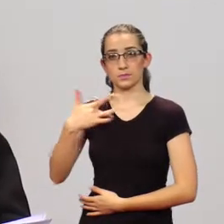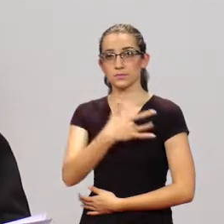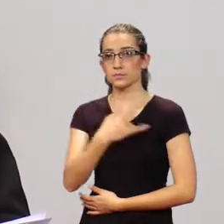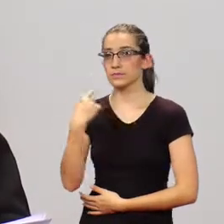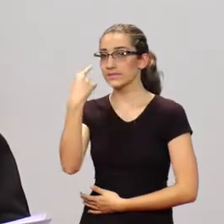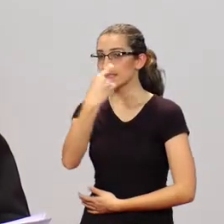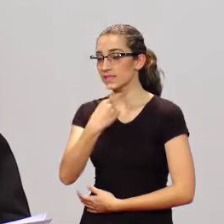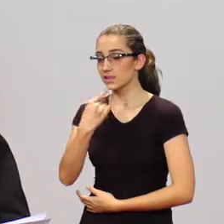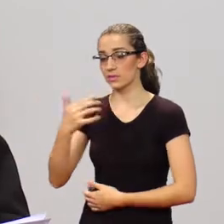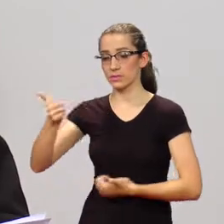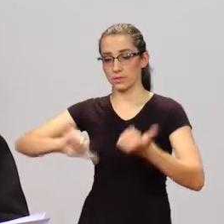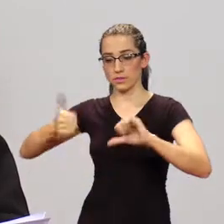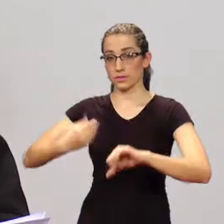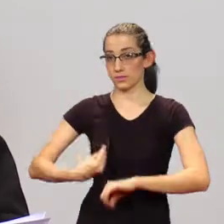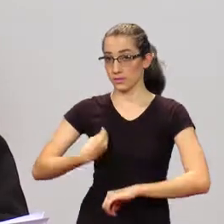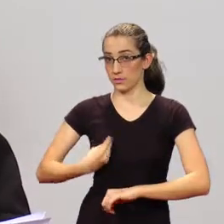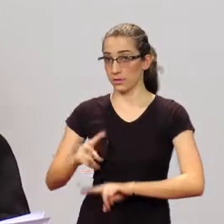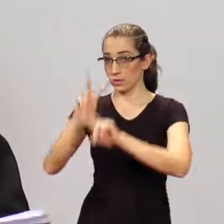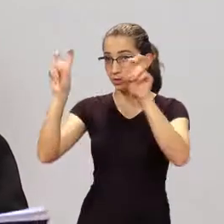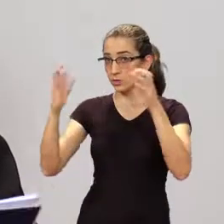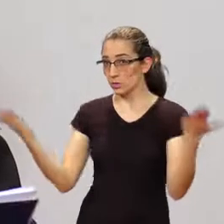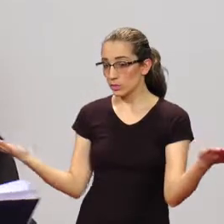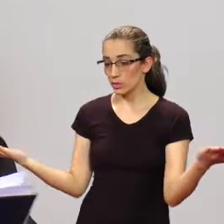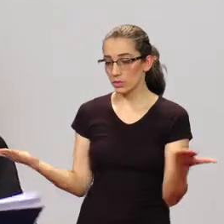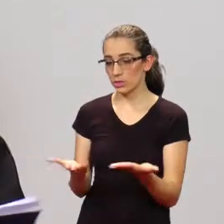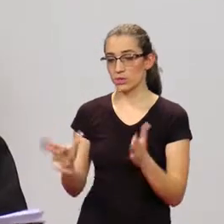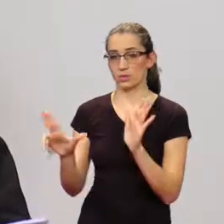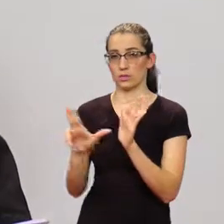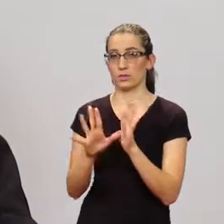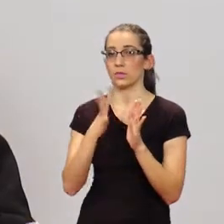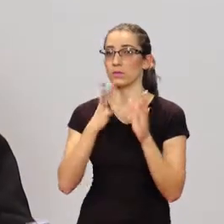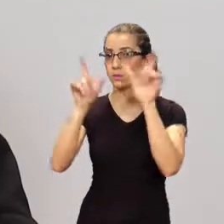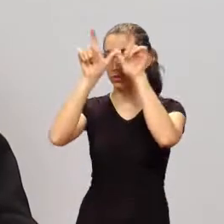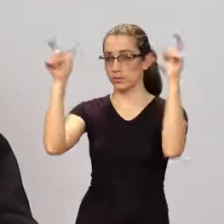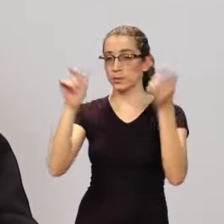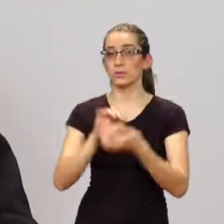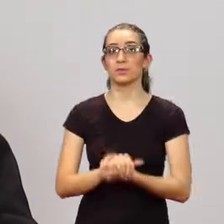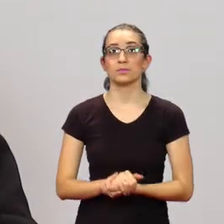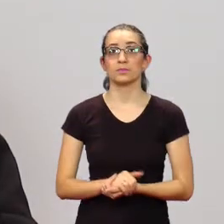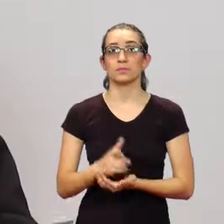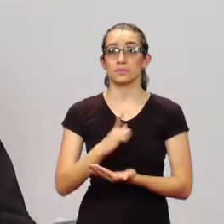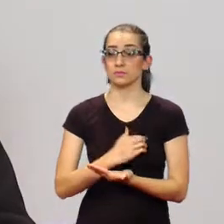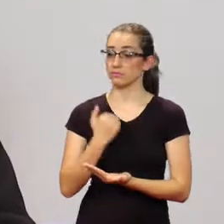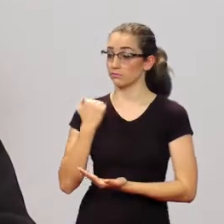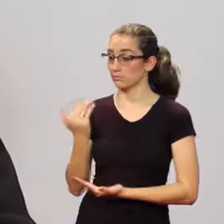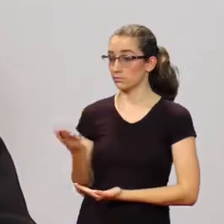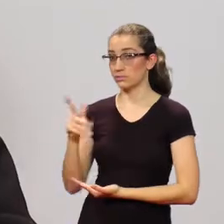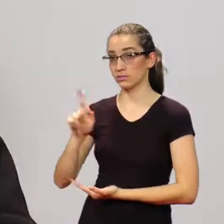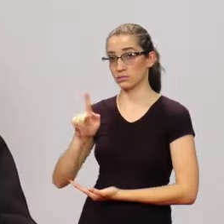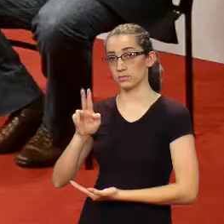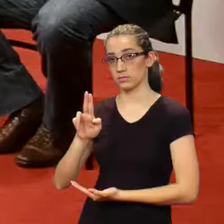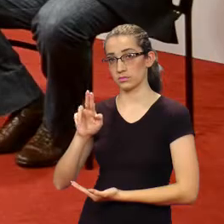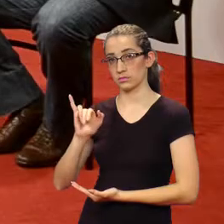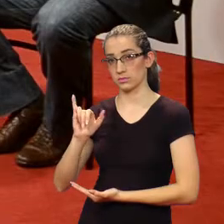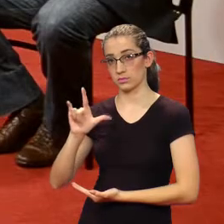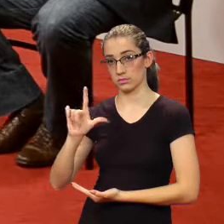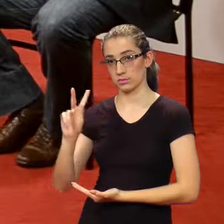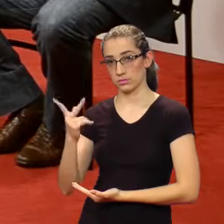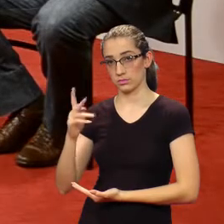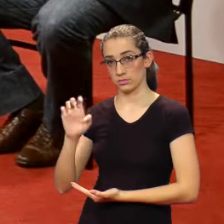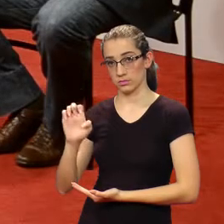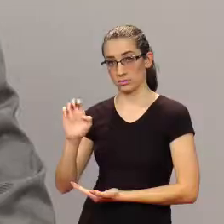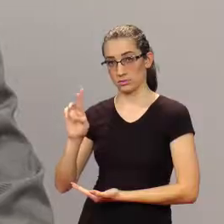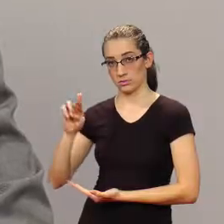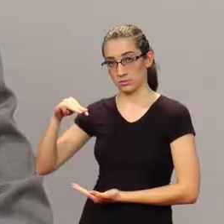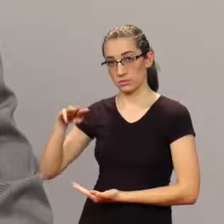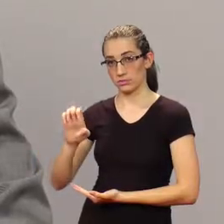Saúde bucal e qualidade de vida é o tema do UBRA Conhecimento desta semana. Temos aqui conosco o professor Guilherme Anzilheiro